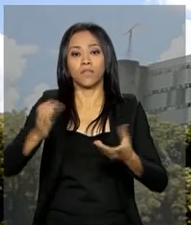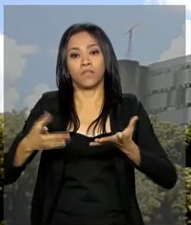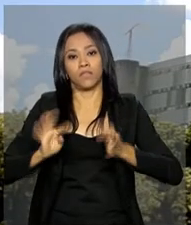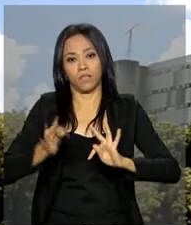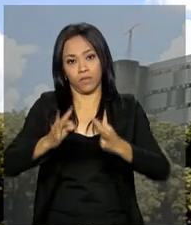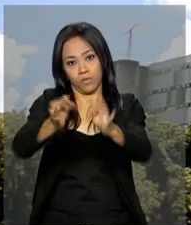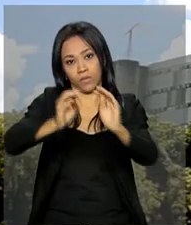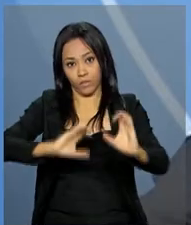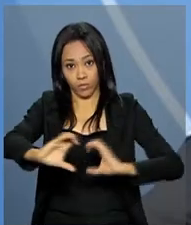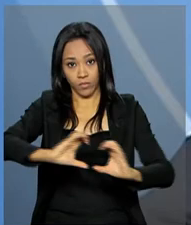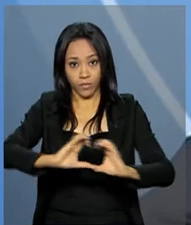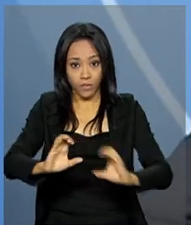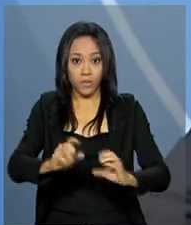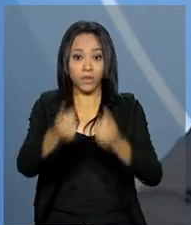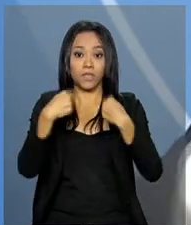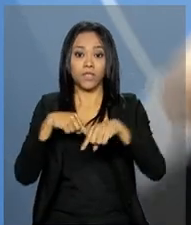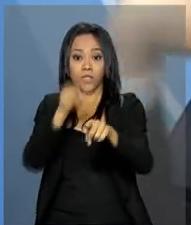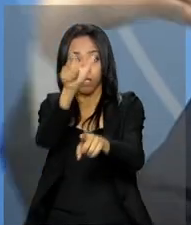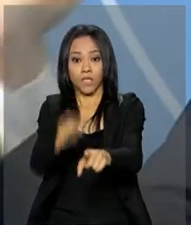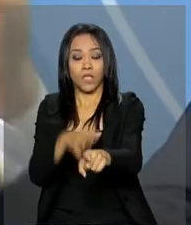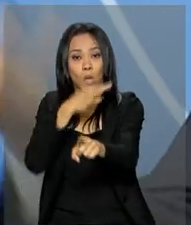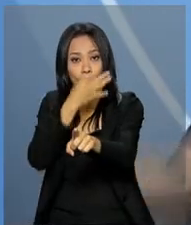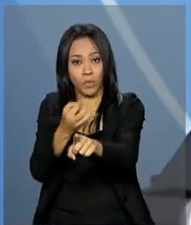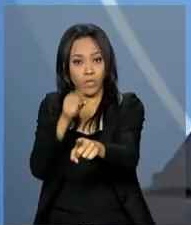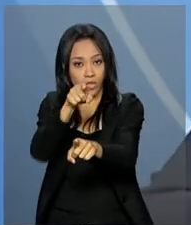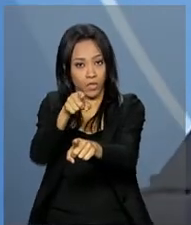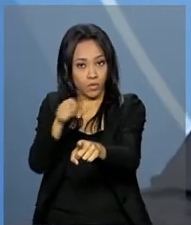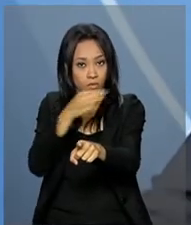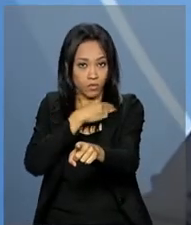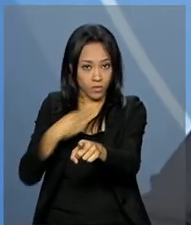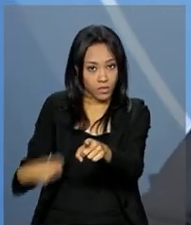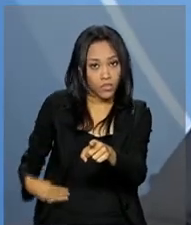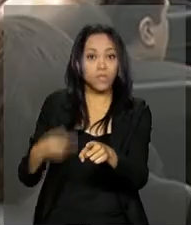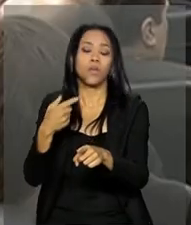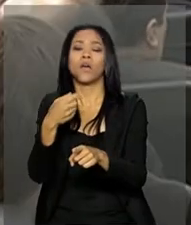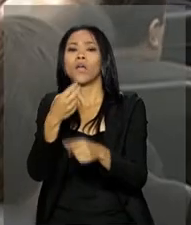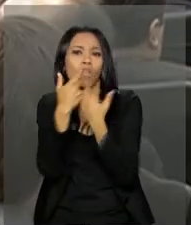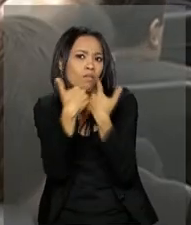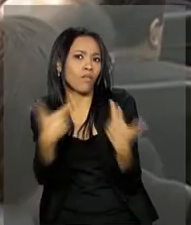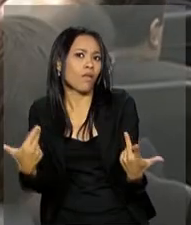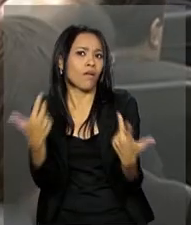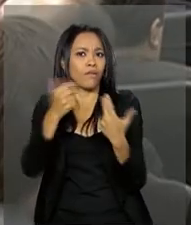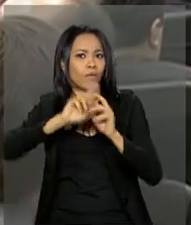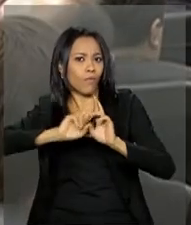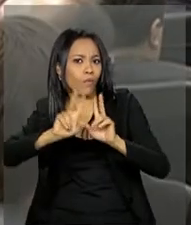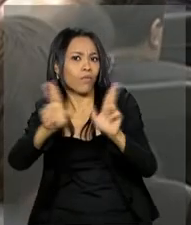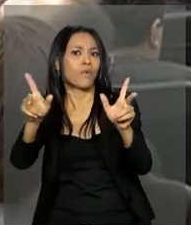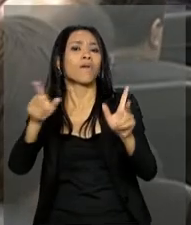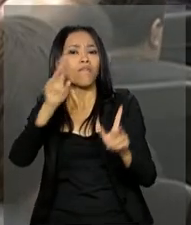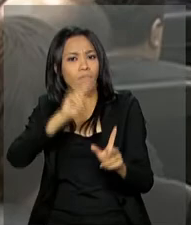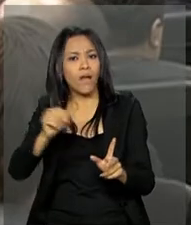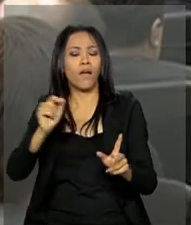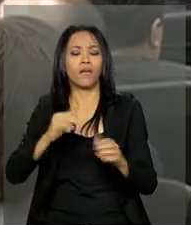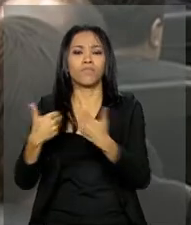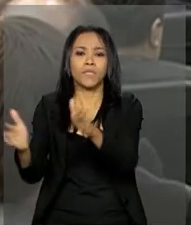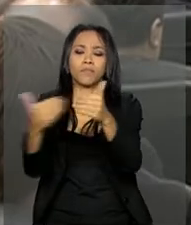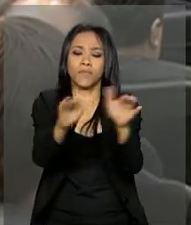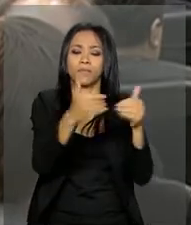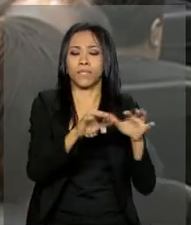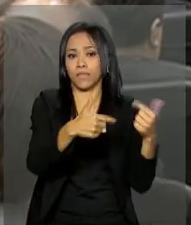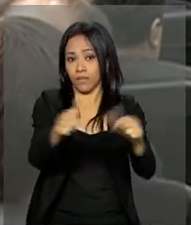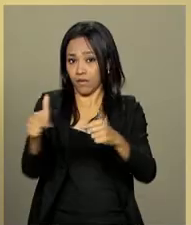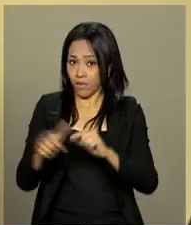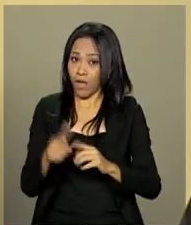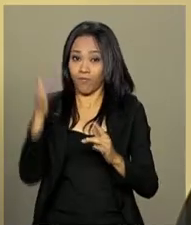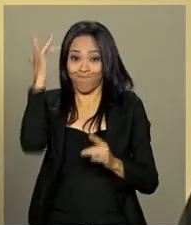Inovação e Comunicações. Na opinião do ministro Gilberto Kassab, além de inovação, a iniciativa vai ajudar a gerar empregos de qualidade